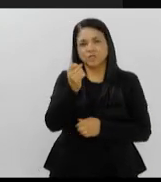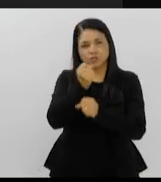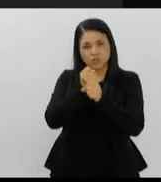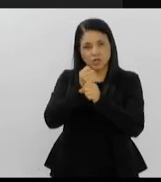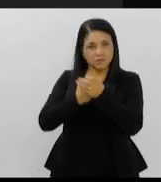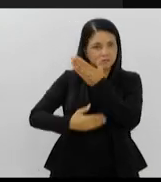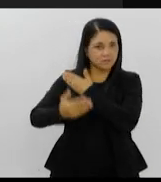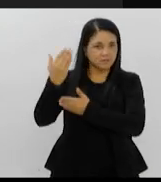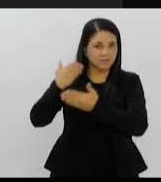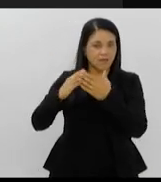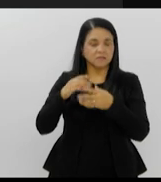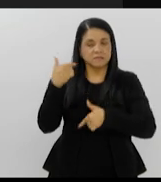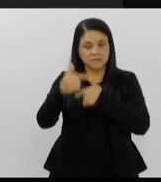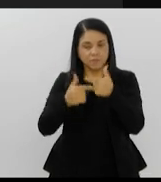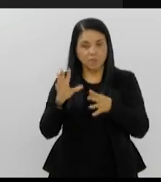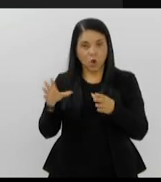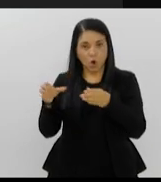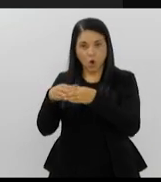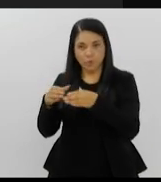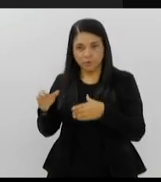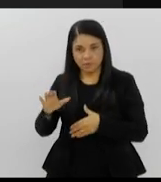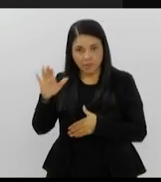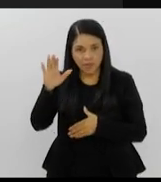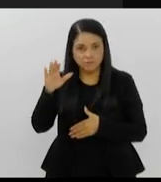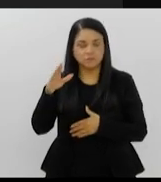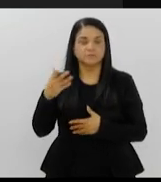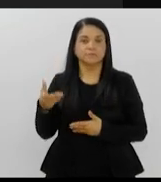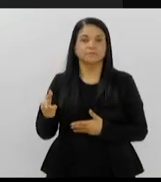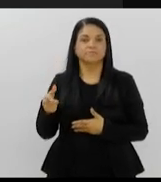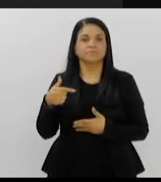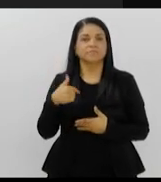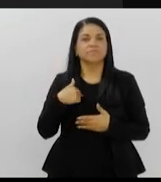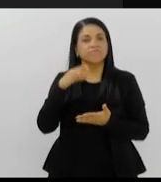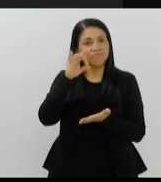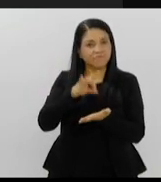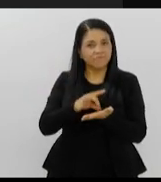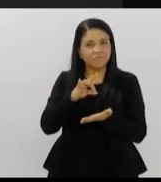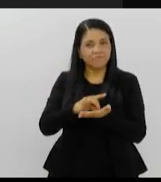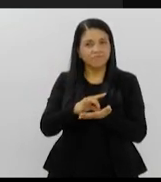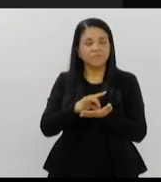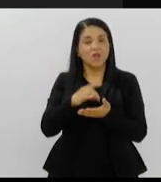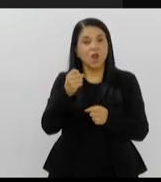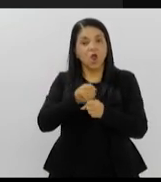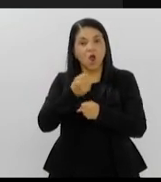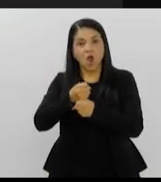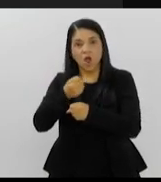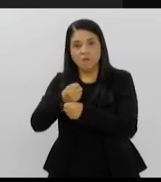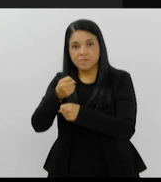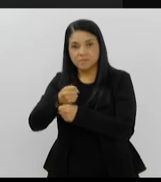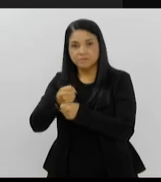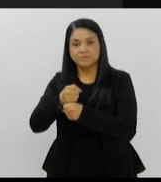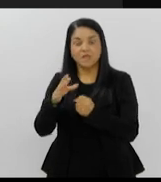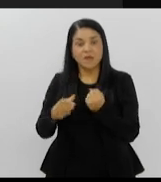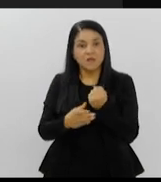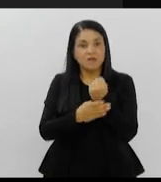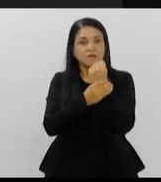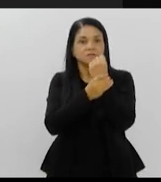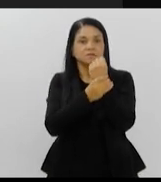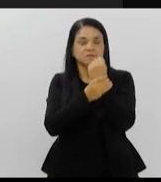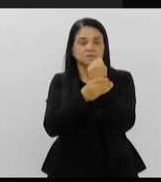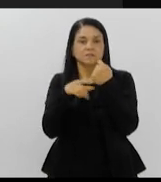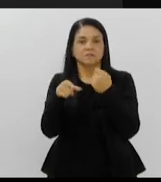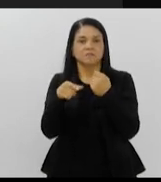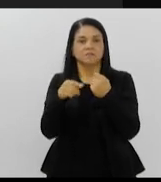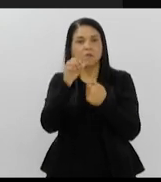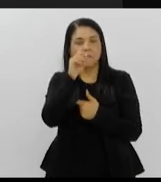nas comunidades de baixa renda. Então, nas licitações de obras, a gente garantia que uma